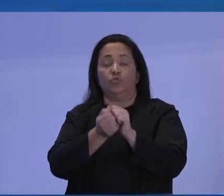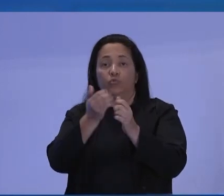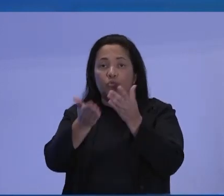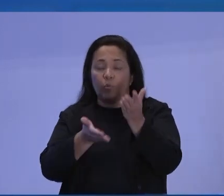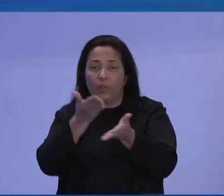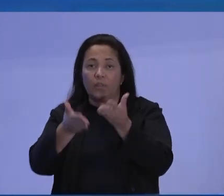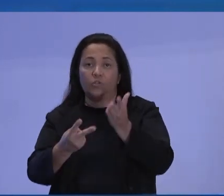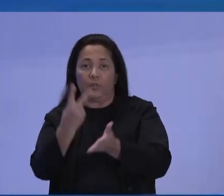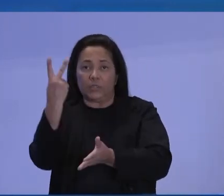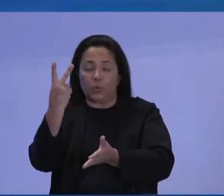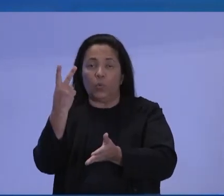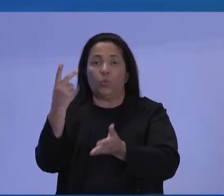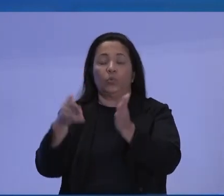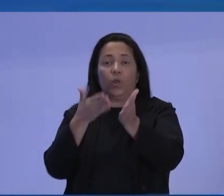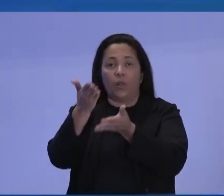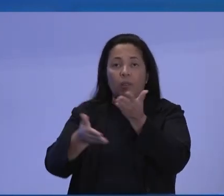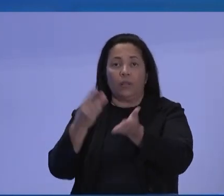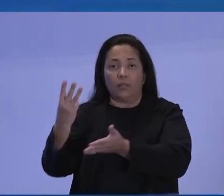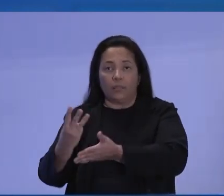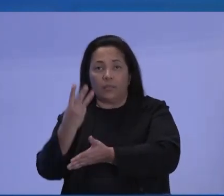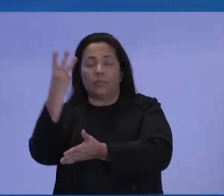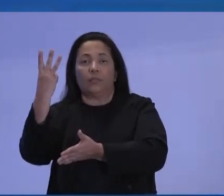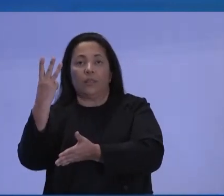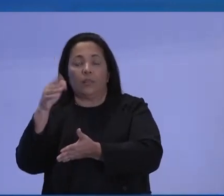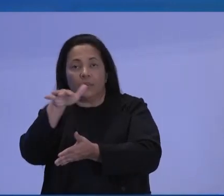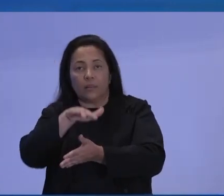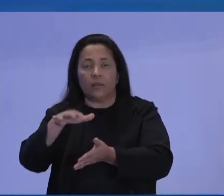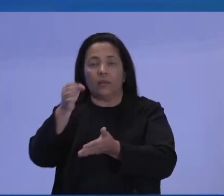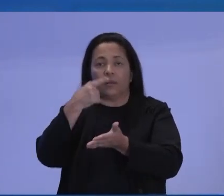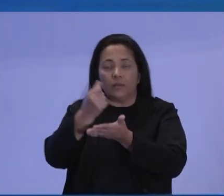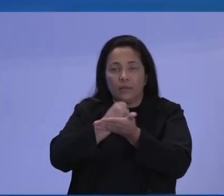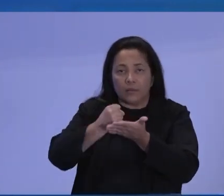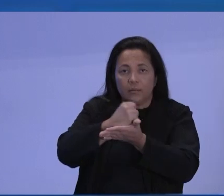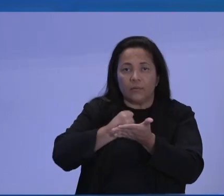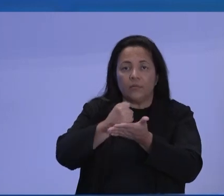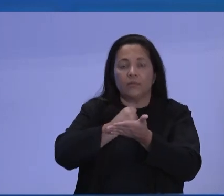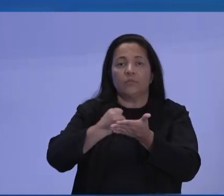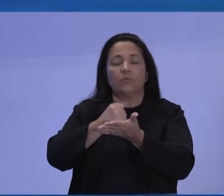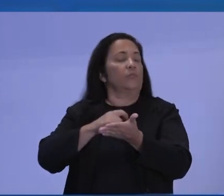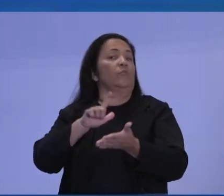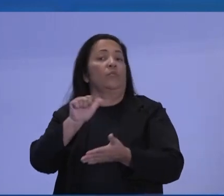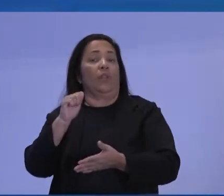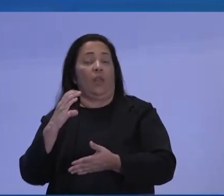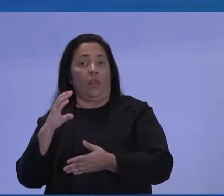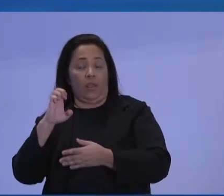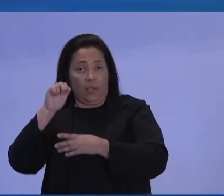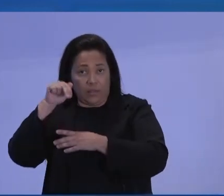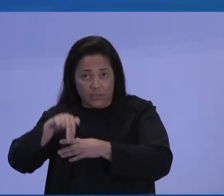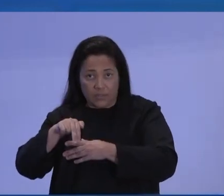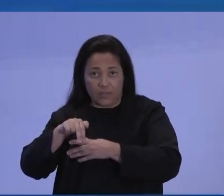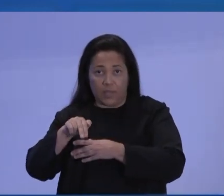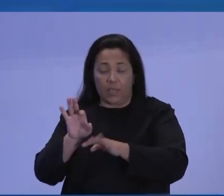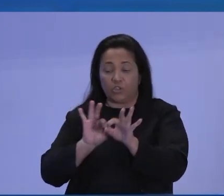atenção primária, pessoal da assistência farmacêutica, pessoal do LACEN, e é uma nota que está sendo atualizada.